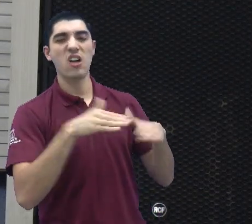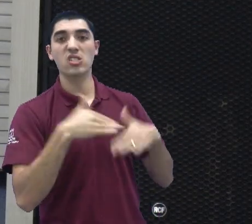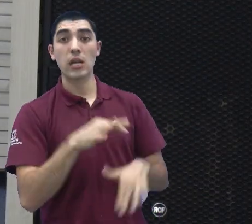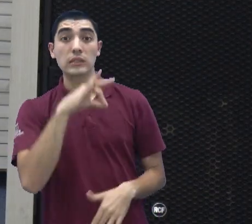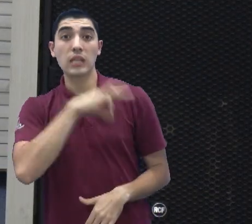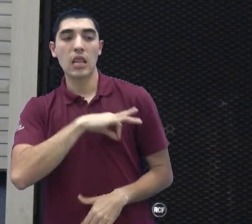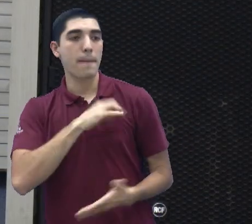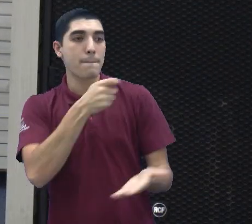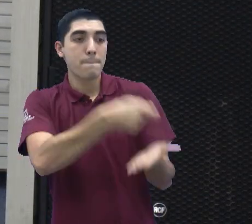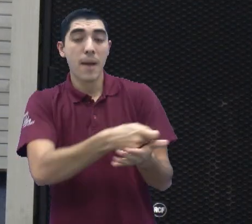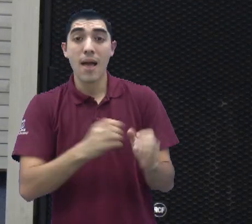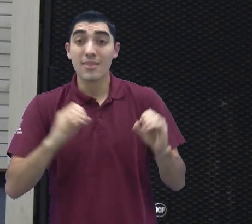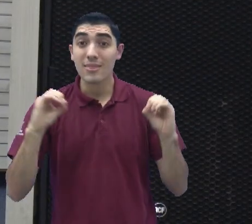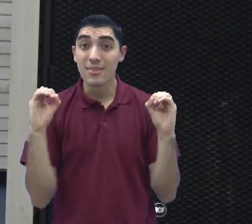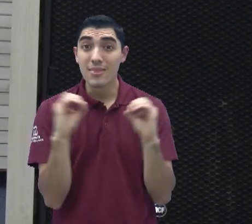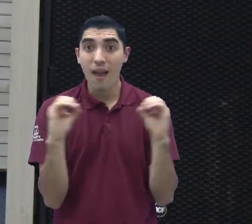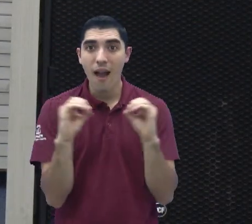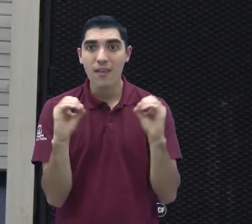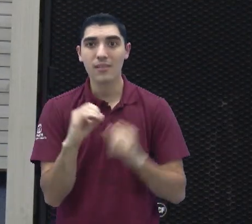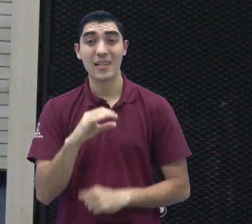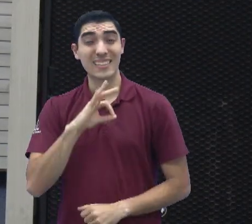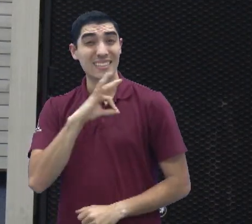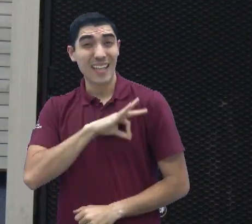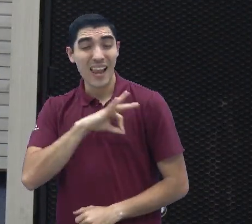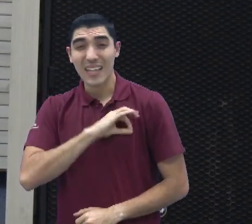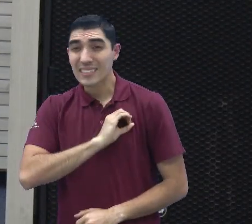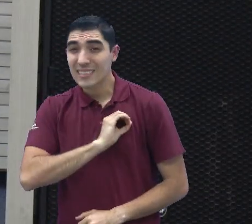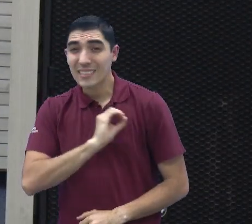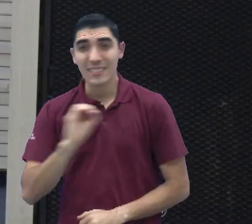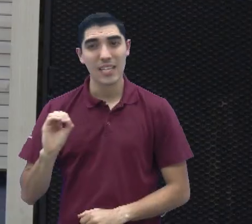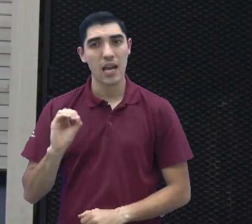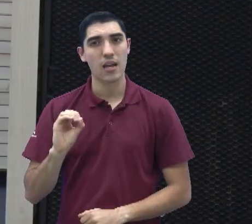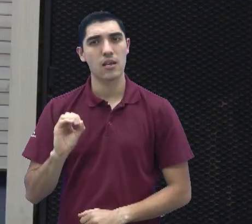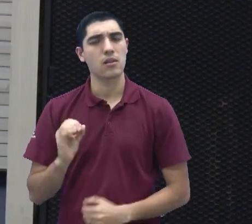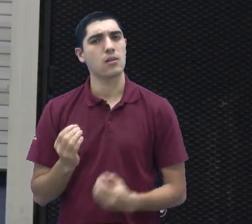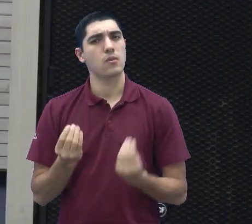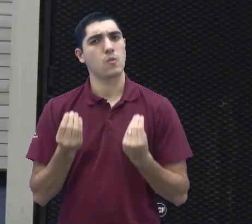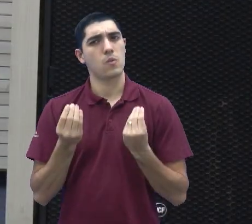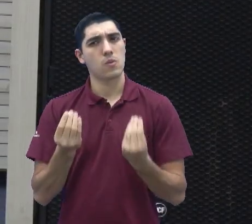salário, sem 0 de salário. Então, é